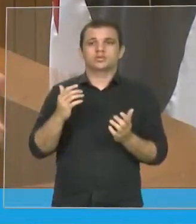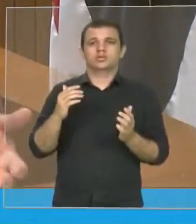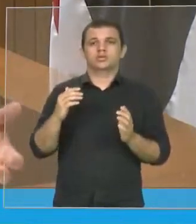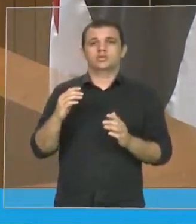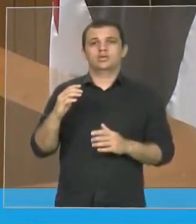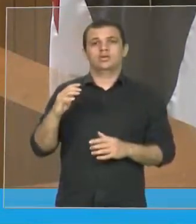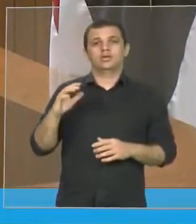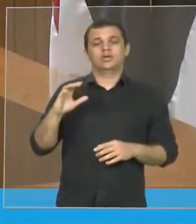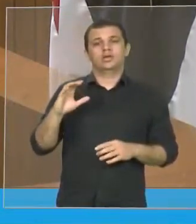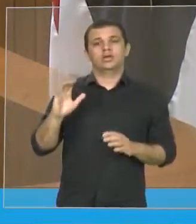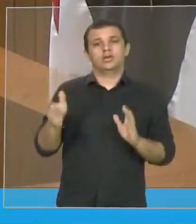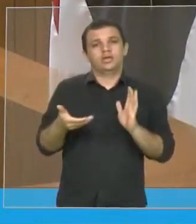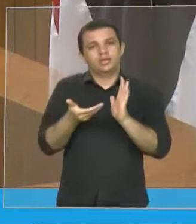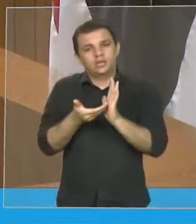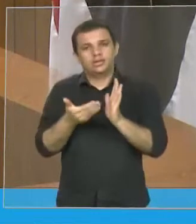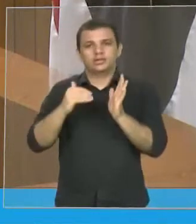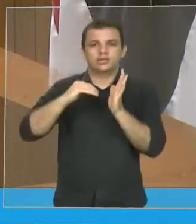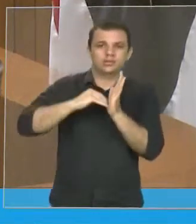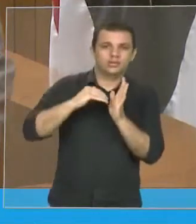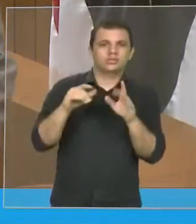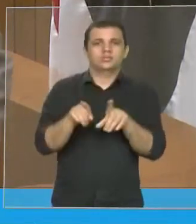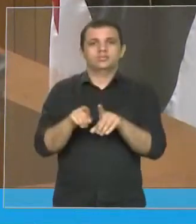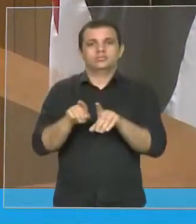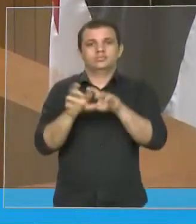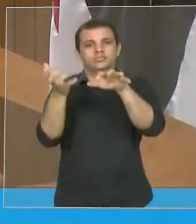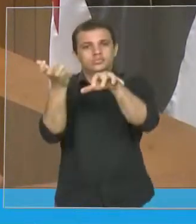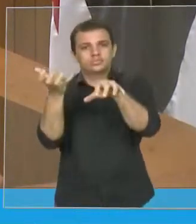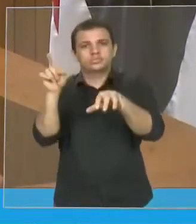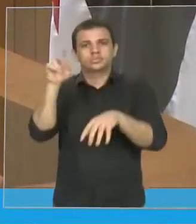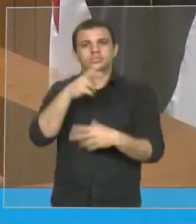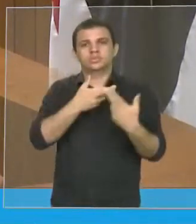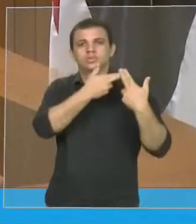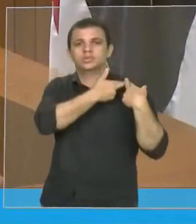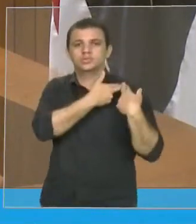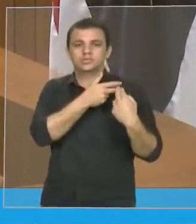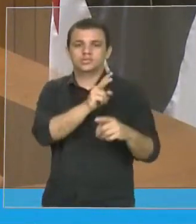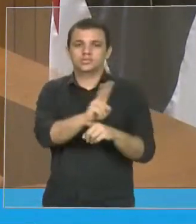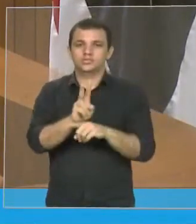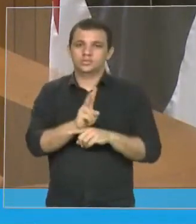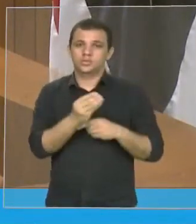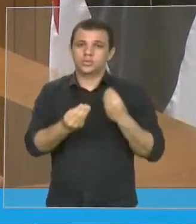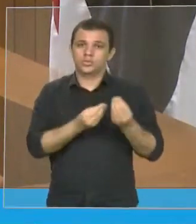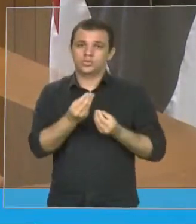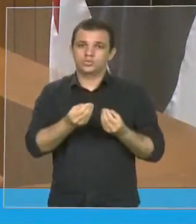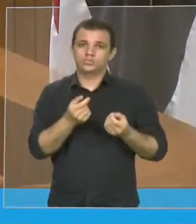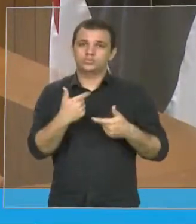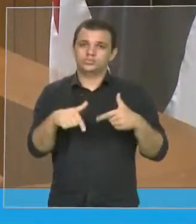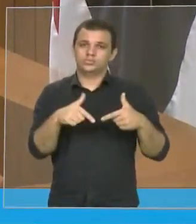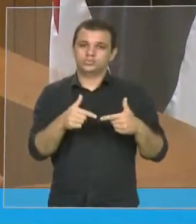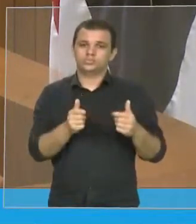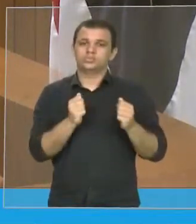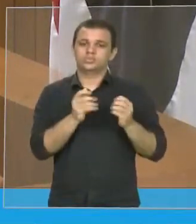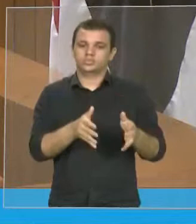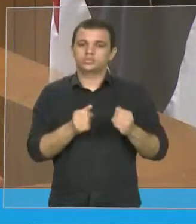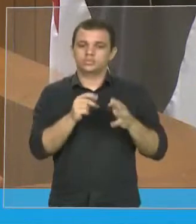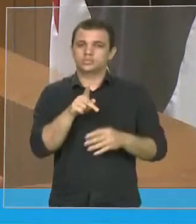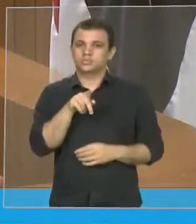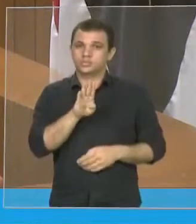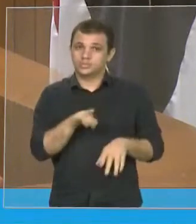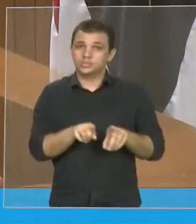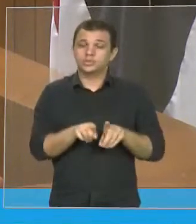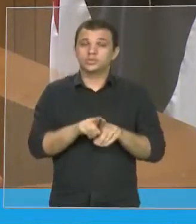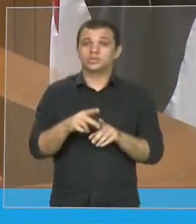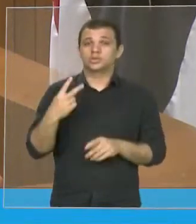que são os responsáveis finais pela fiscalização da boa e regular aplicação dos recursos públicos, não podem estar em cima de